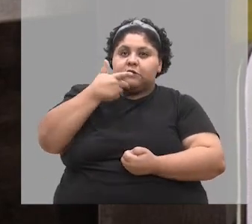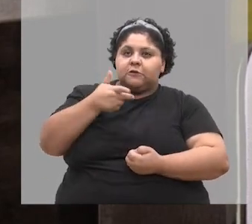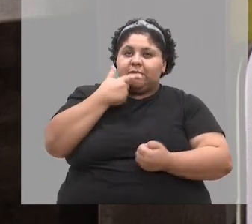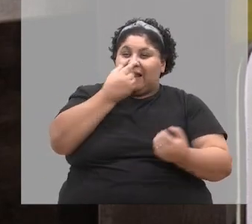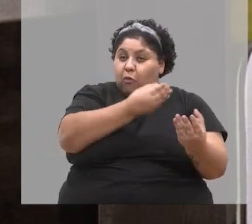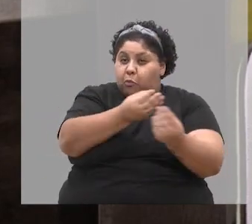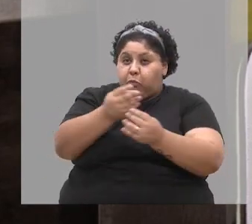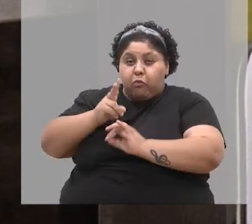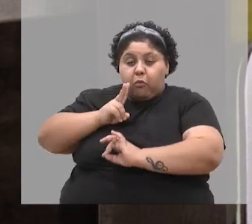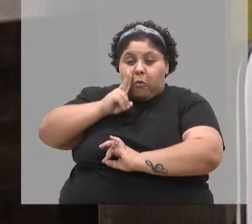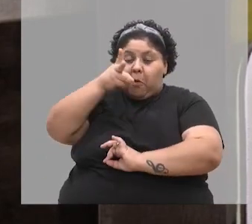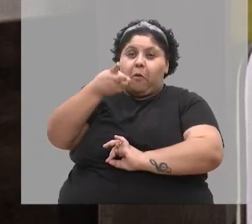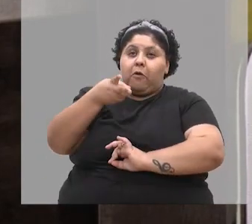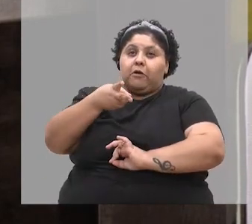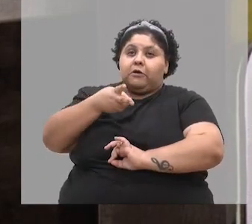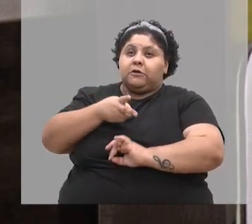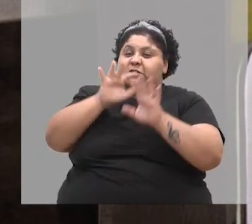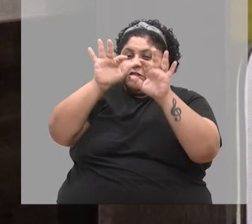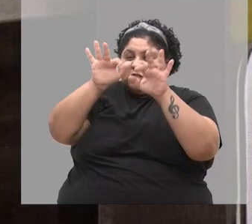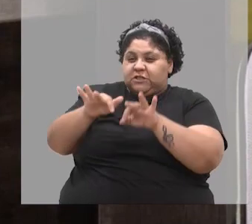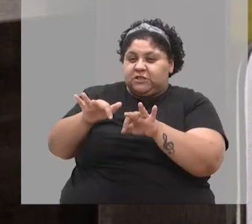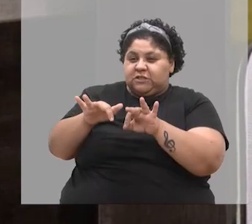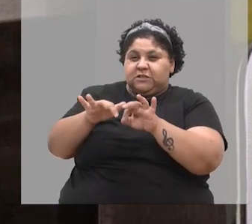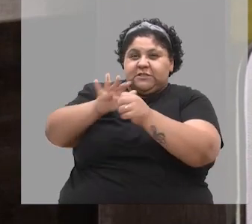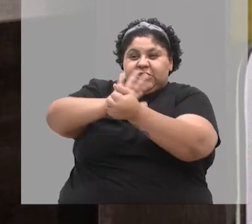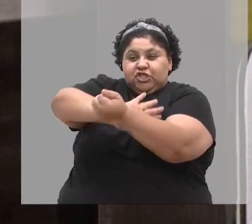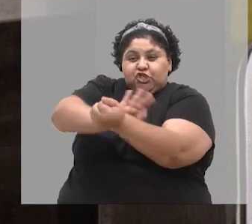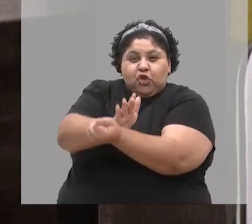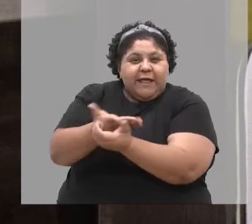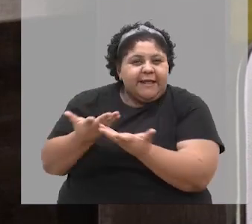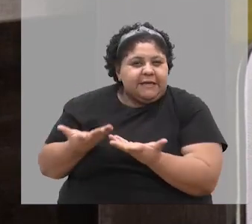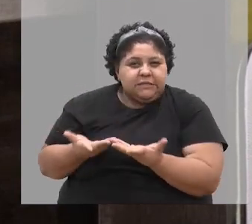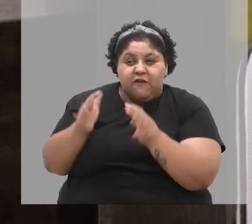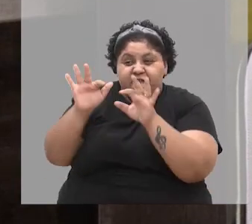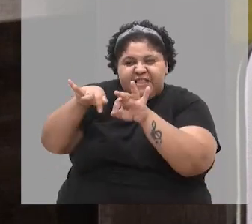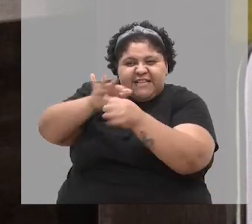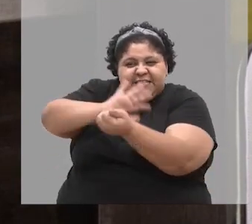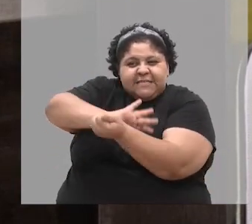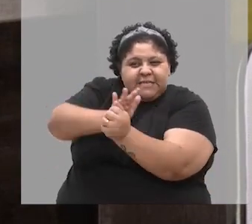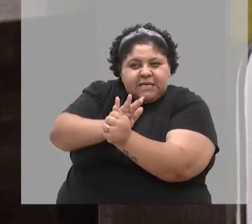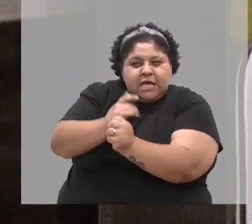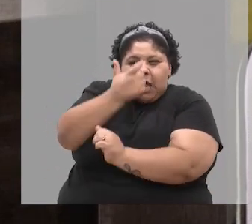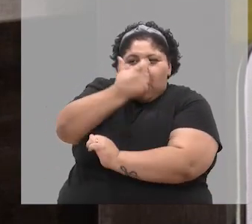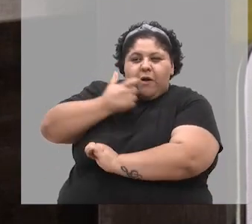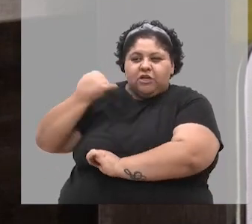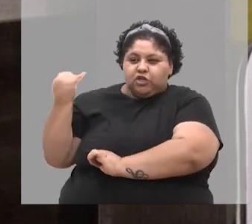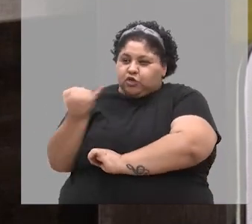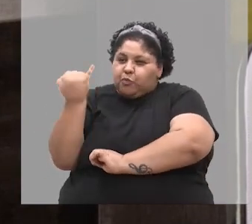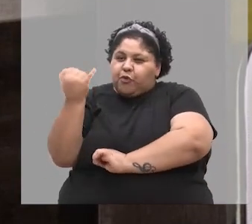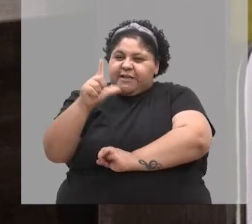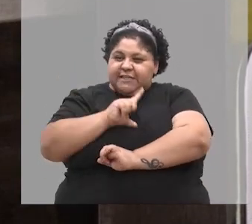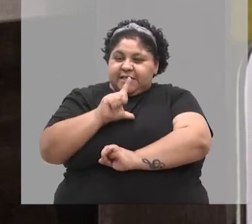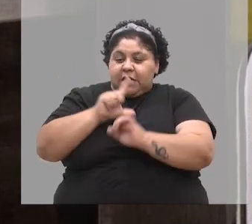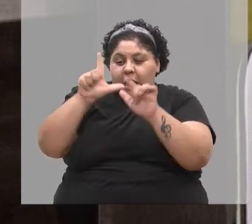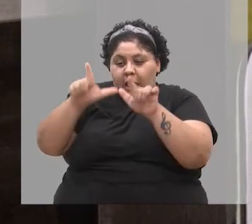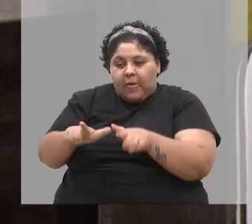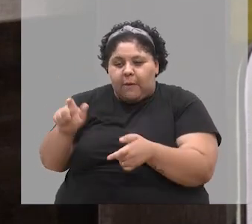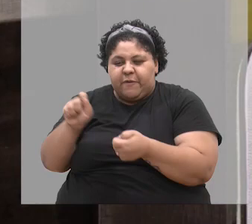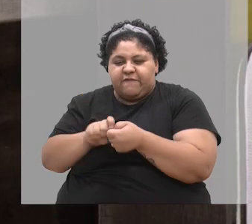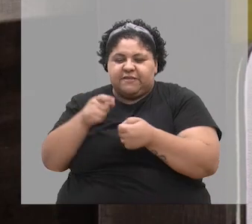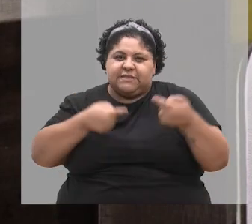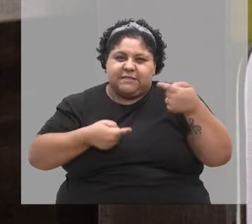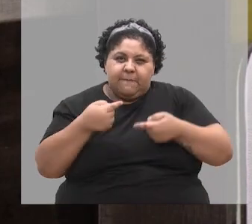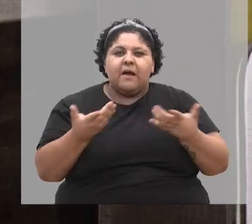né? Eles trazem uma coisa que é muito forte, de combater qualquer forma de intolerância. Então, acho que é importante que a gente tenha